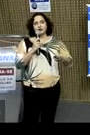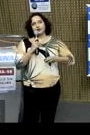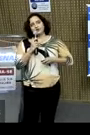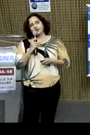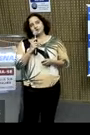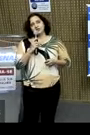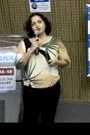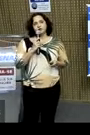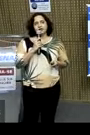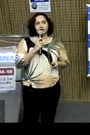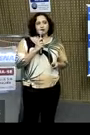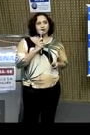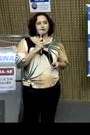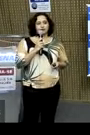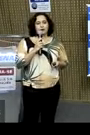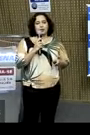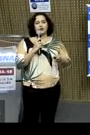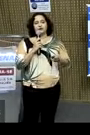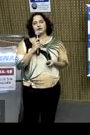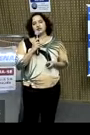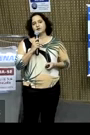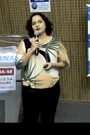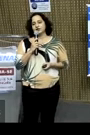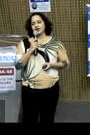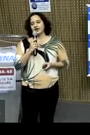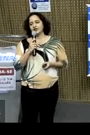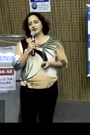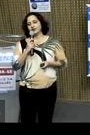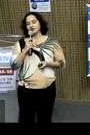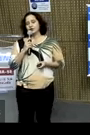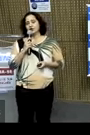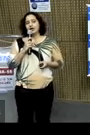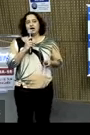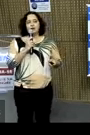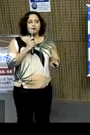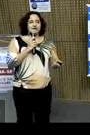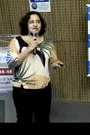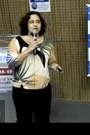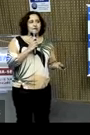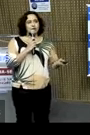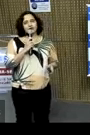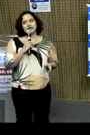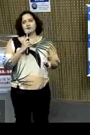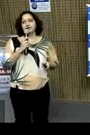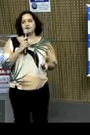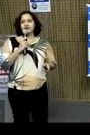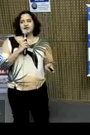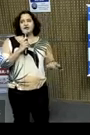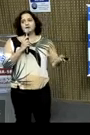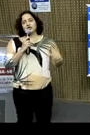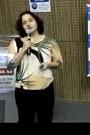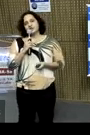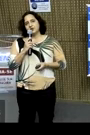como também nós estamos dentro de um território onde nós temos o CRS Aero Rancho, a população, por conta da